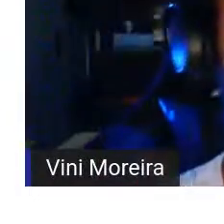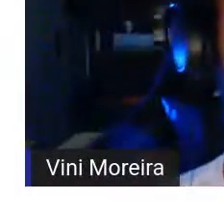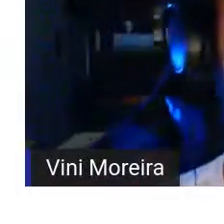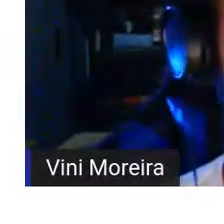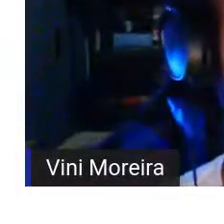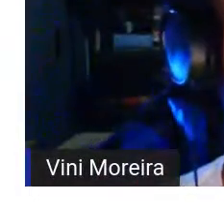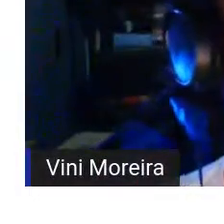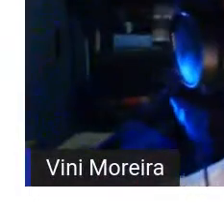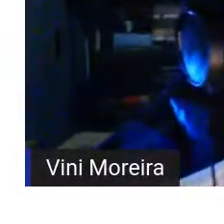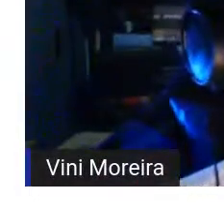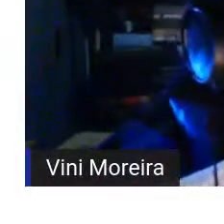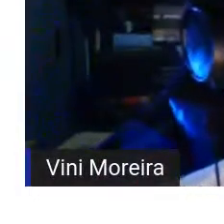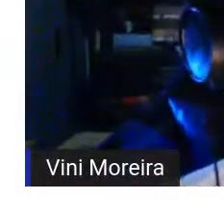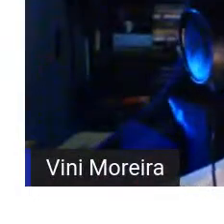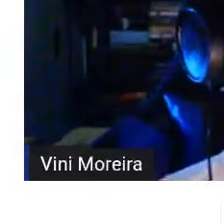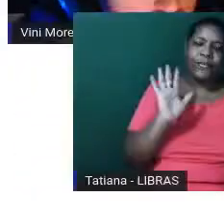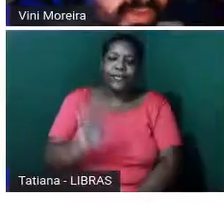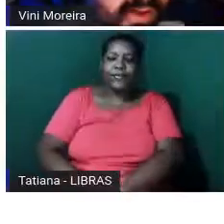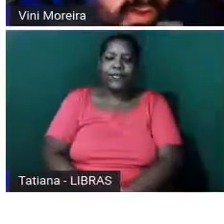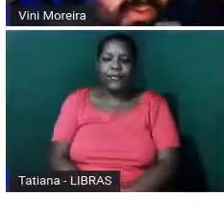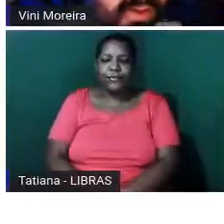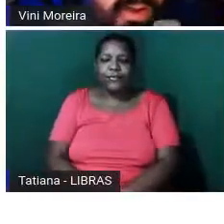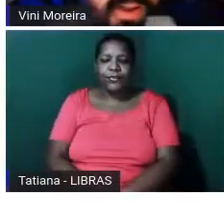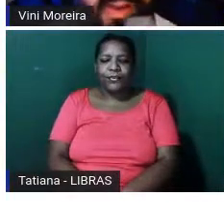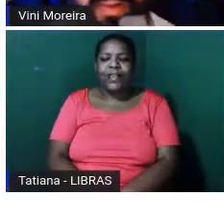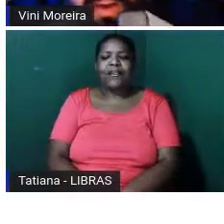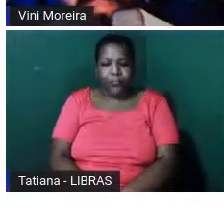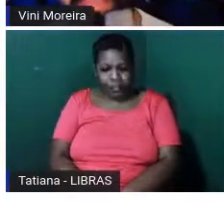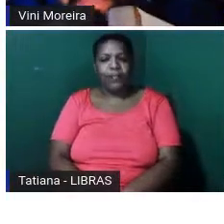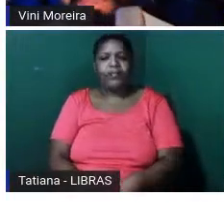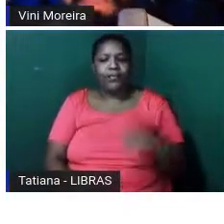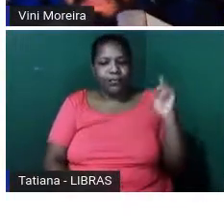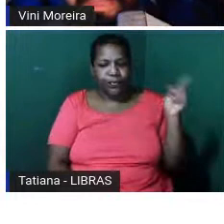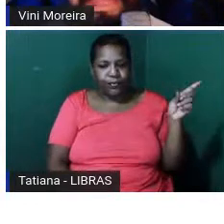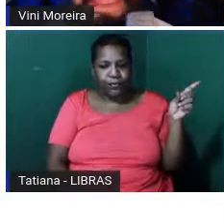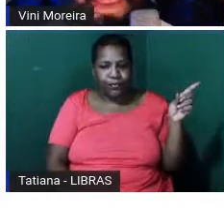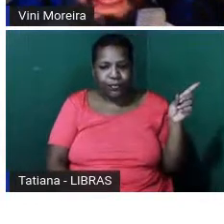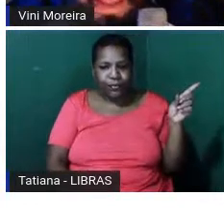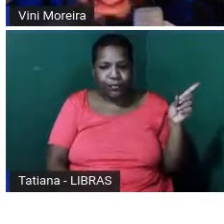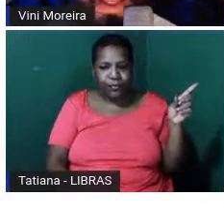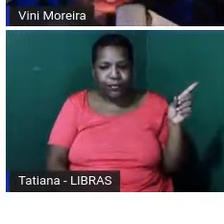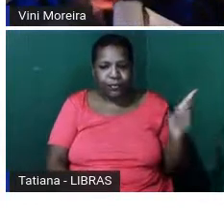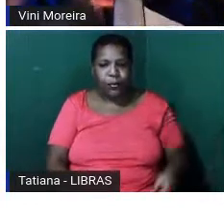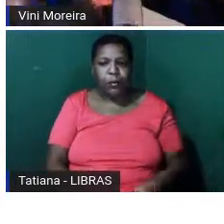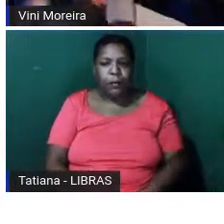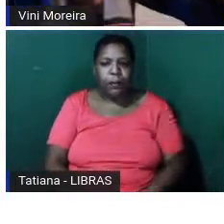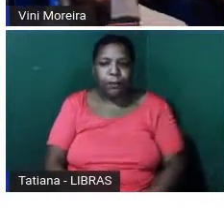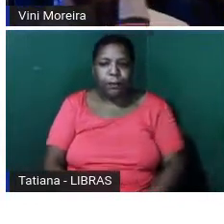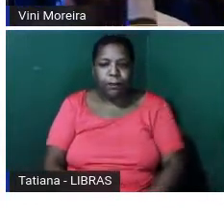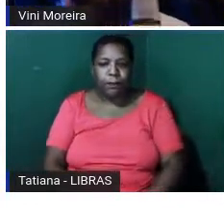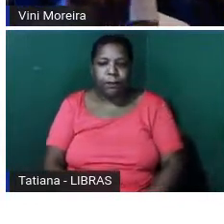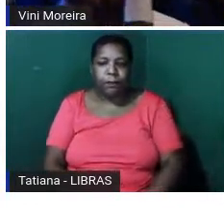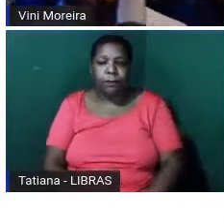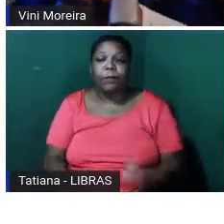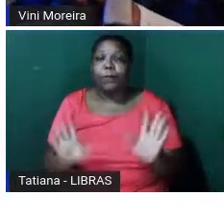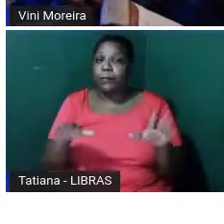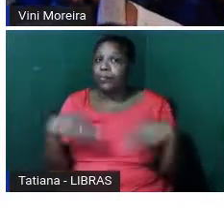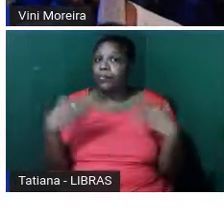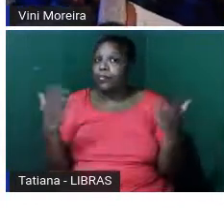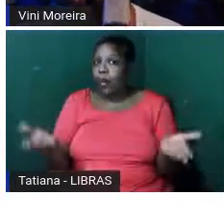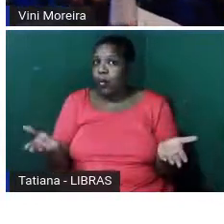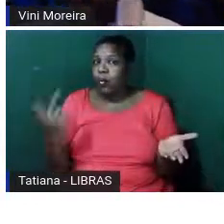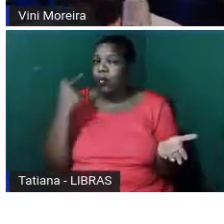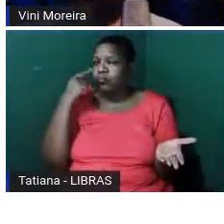e prontos em volta minha Aqui valeu o outro ponto